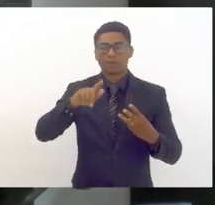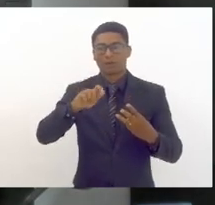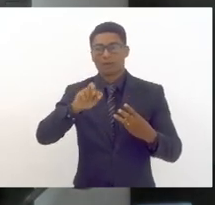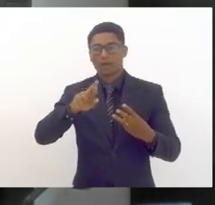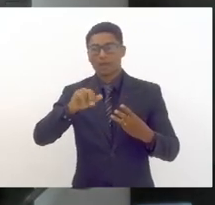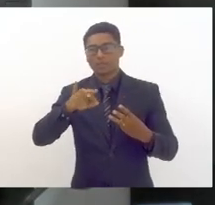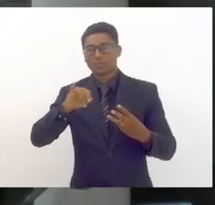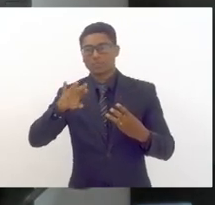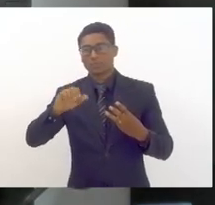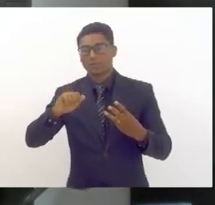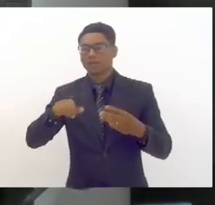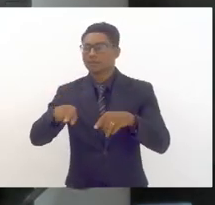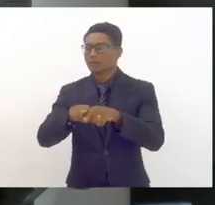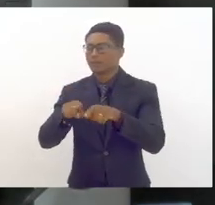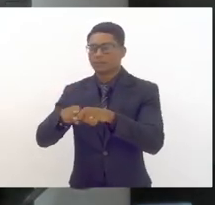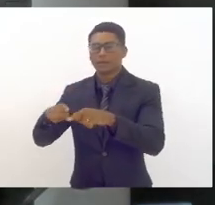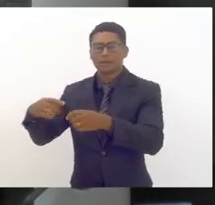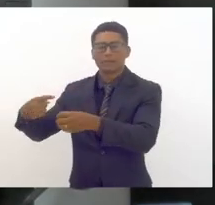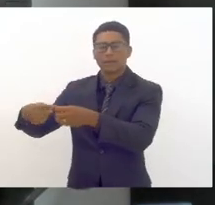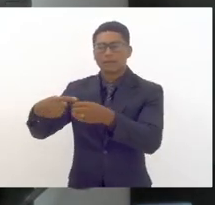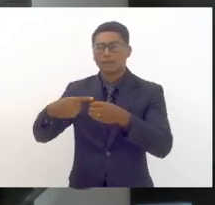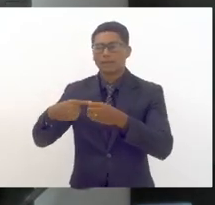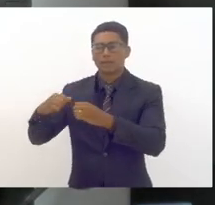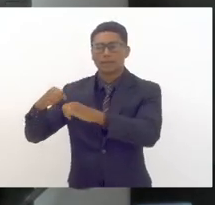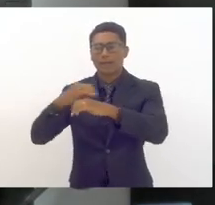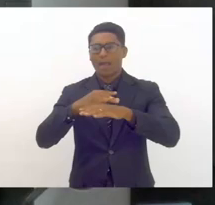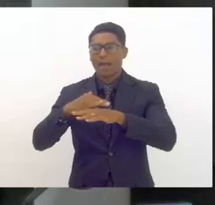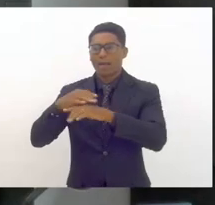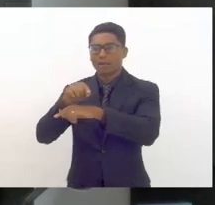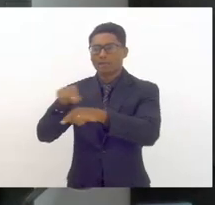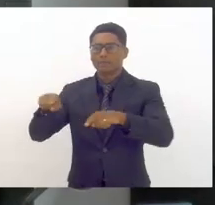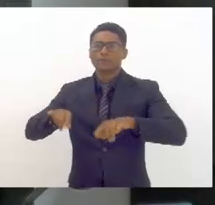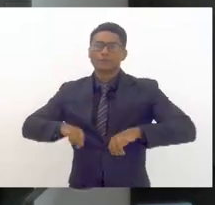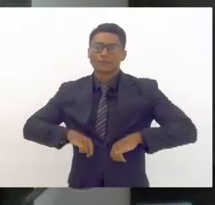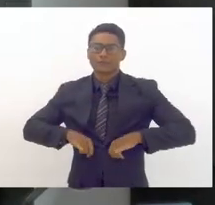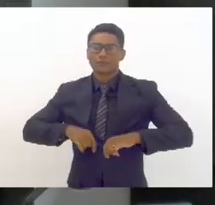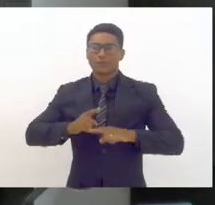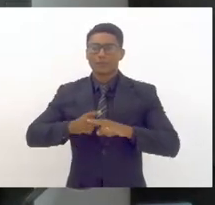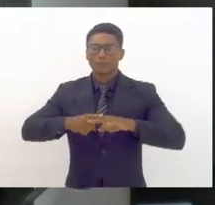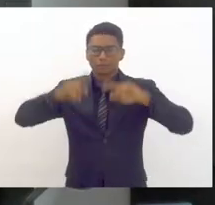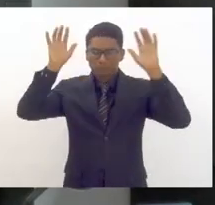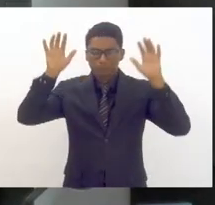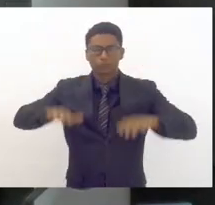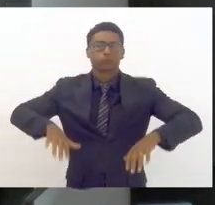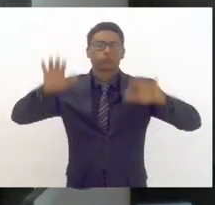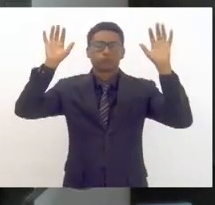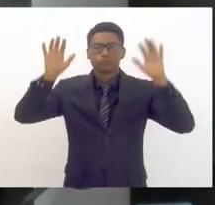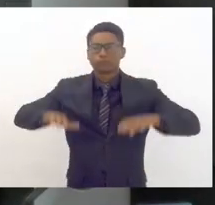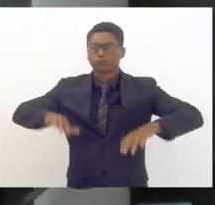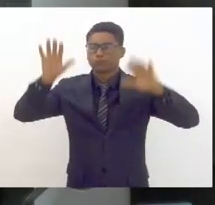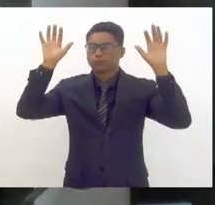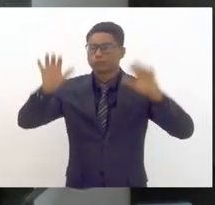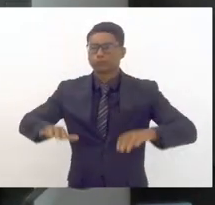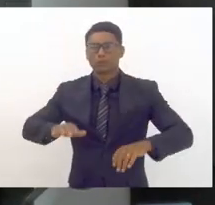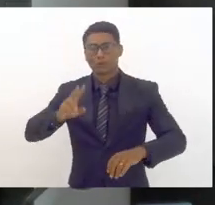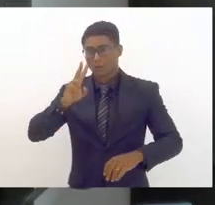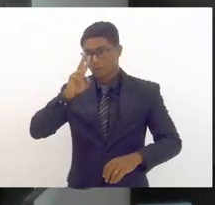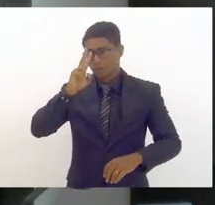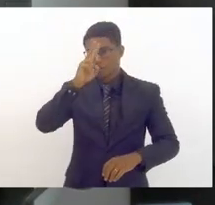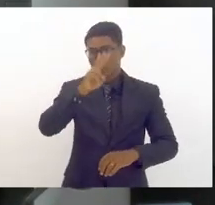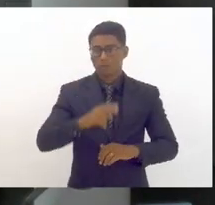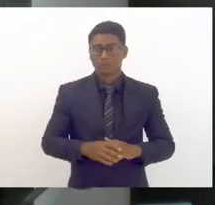Janeiro, sofreram novamente consequências graves das chuvas fortes, não é? Nós estamos aí